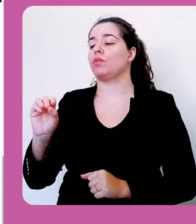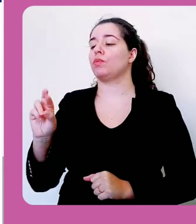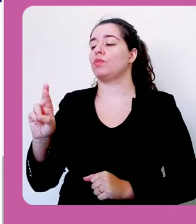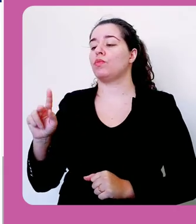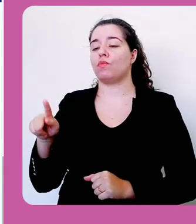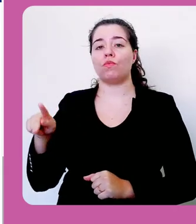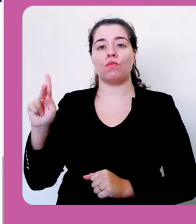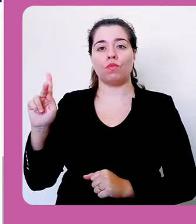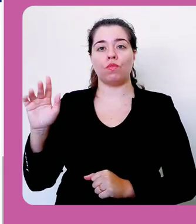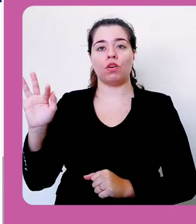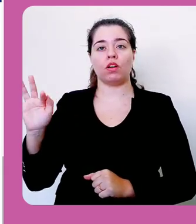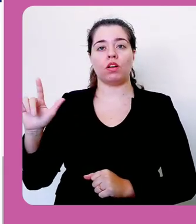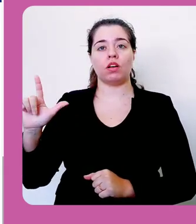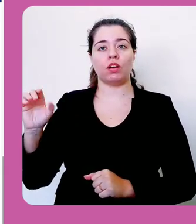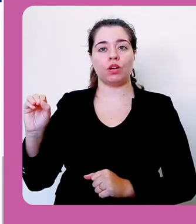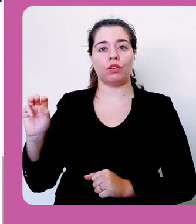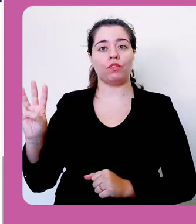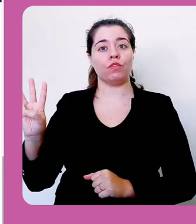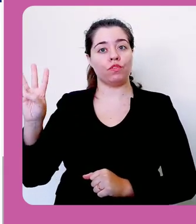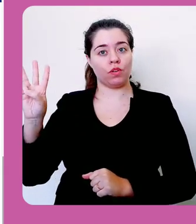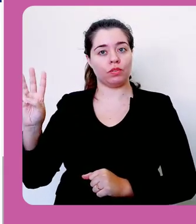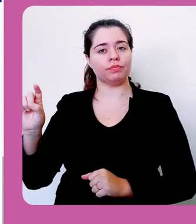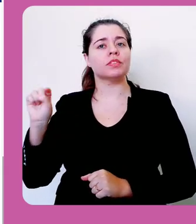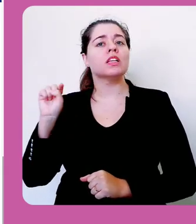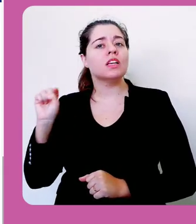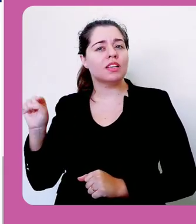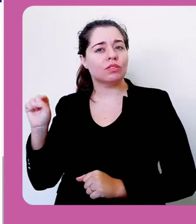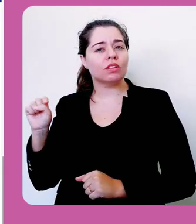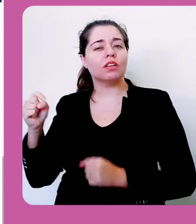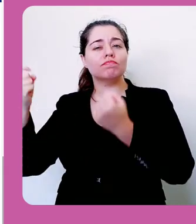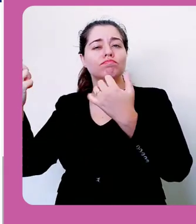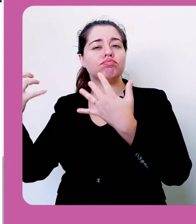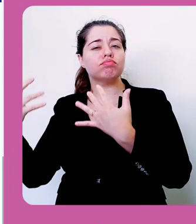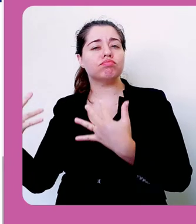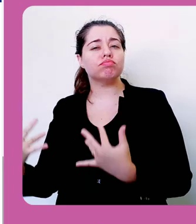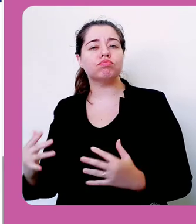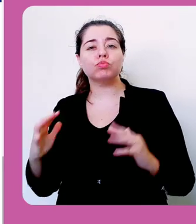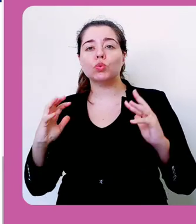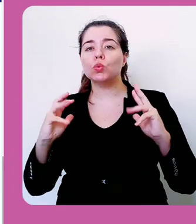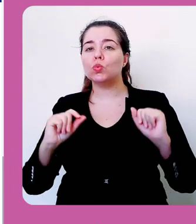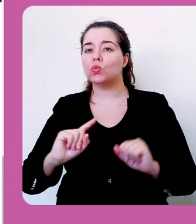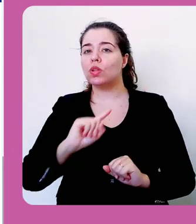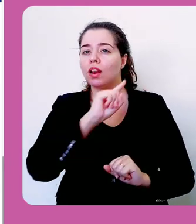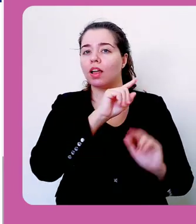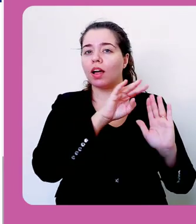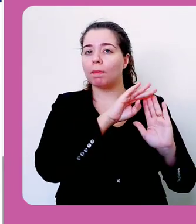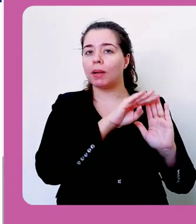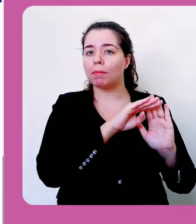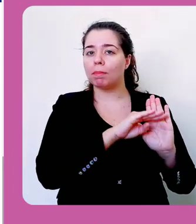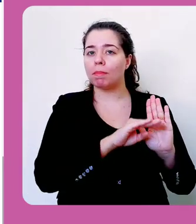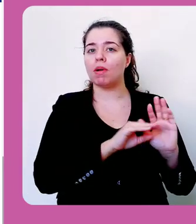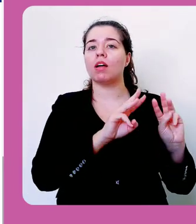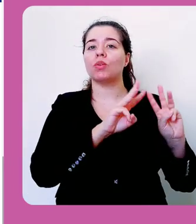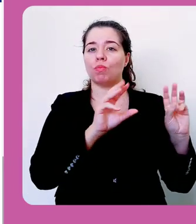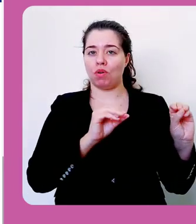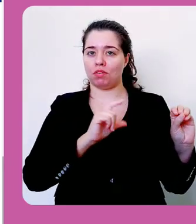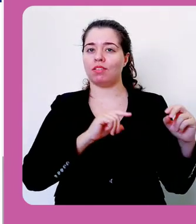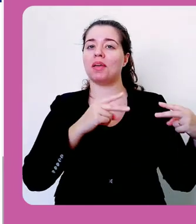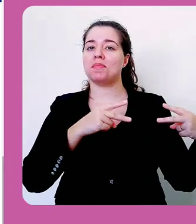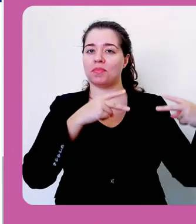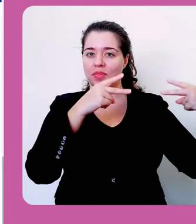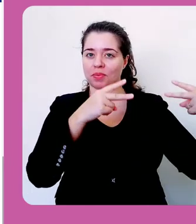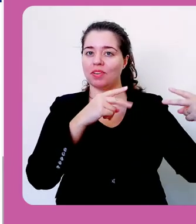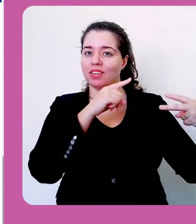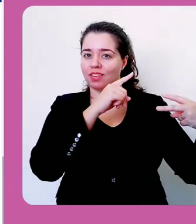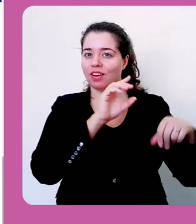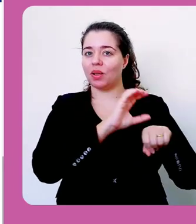Moodle, na documentação do Moodle. O link está lá no nosso curso. Pode alocar avaliadores, então se